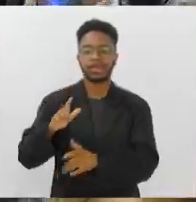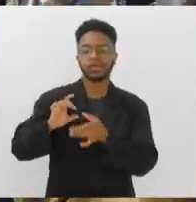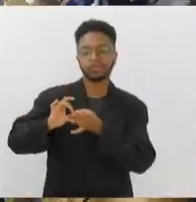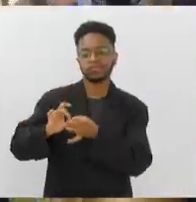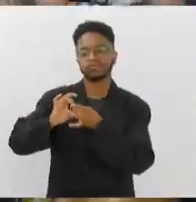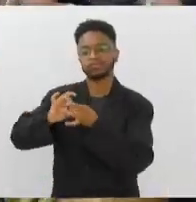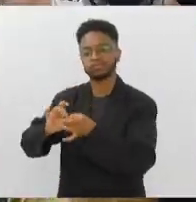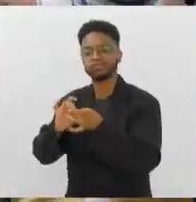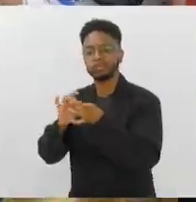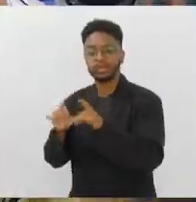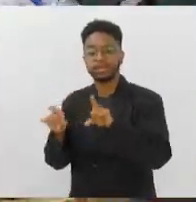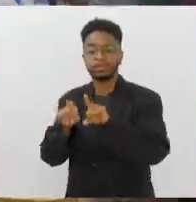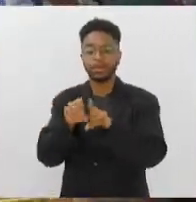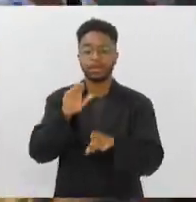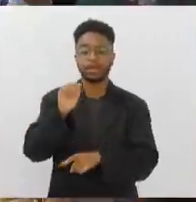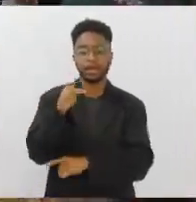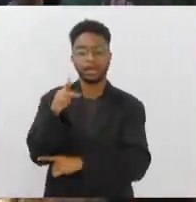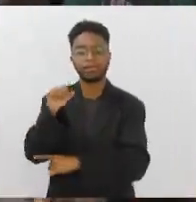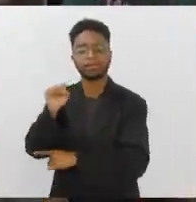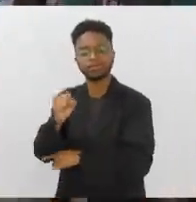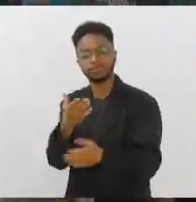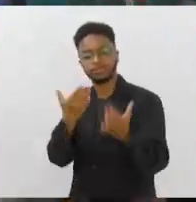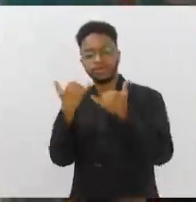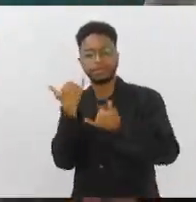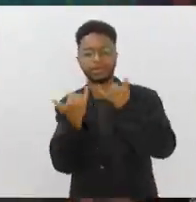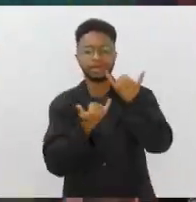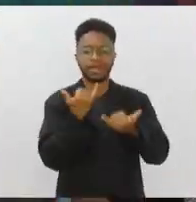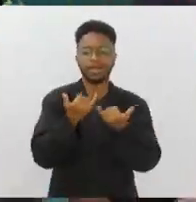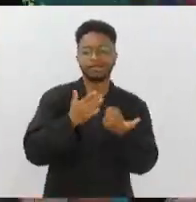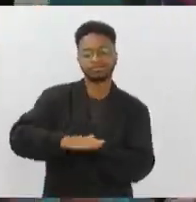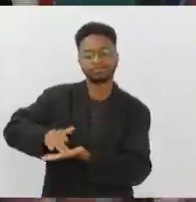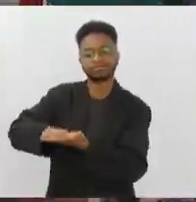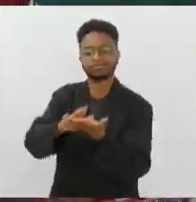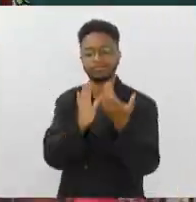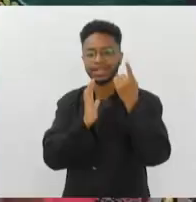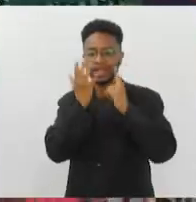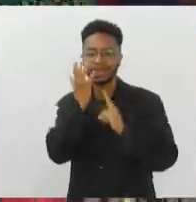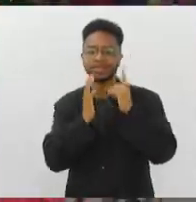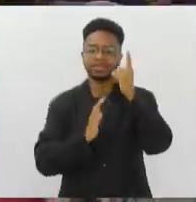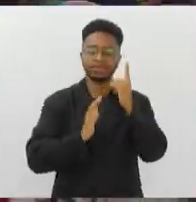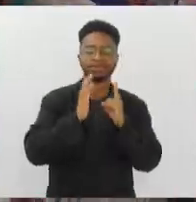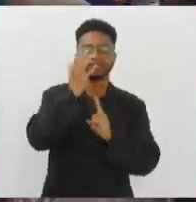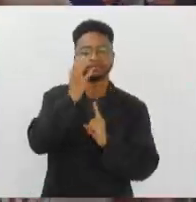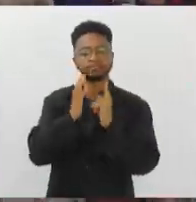Pub, o Cato também. Vamos juntos brincar o carnaval.